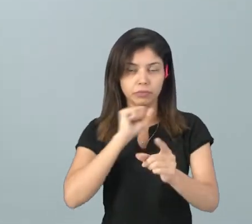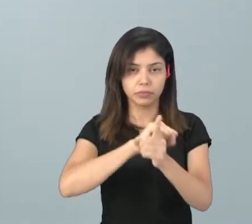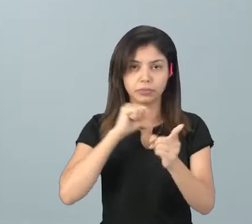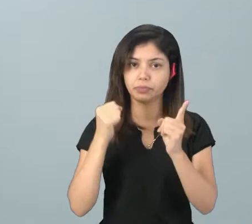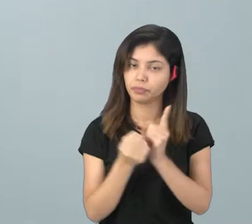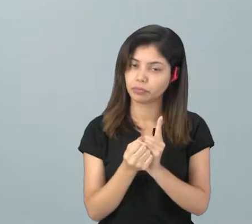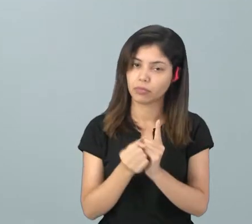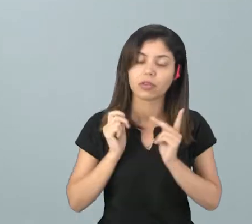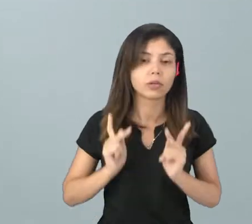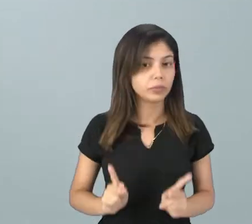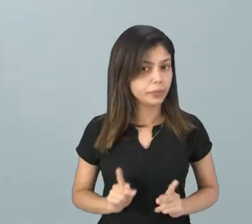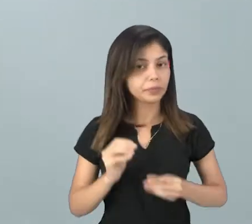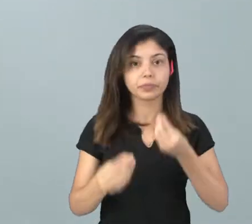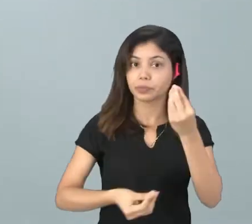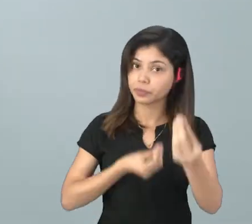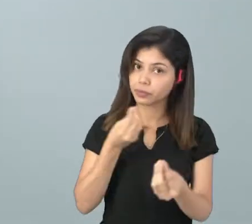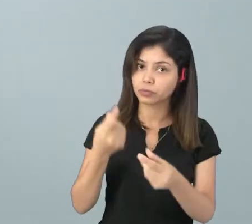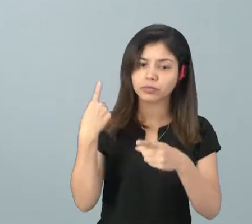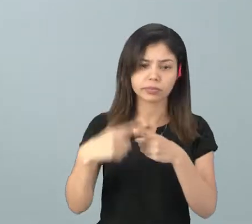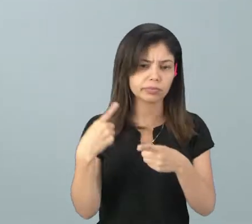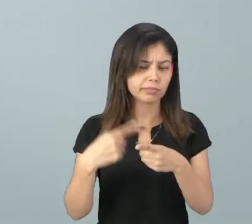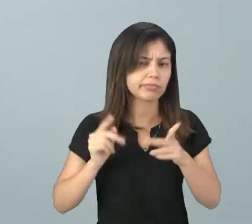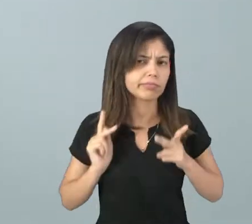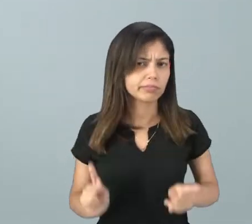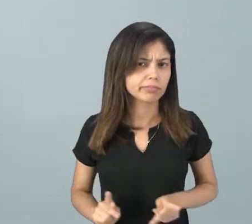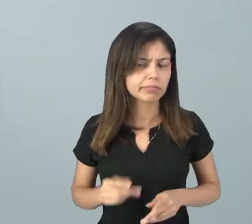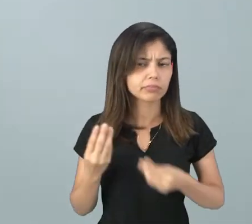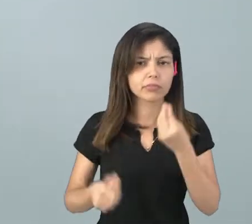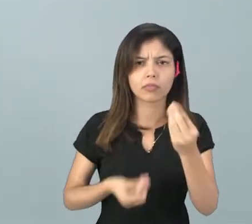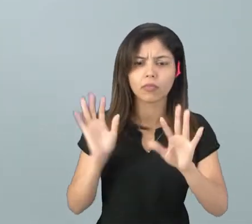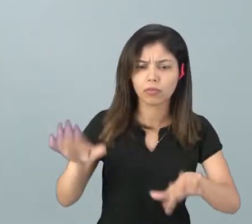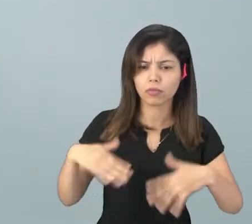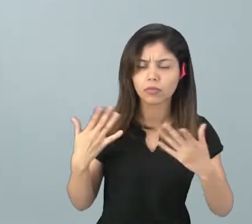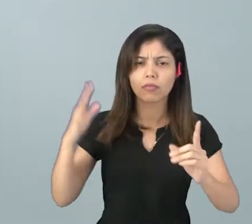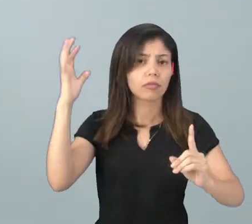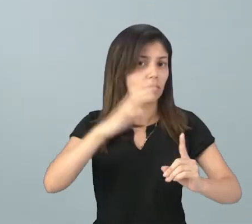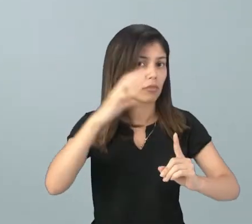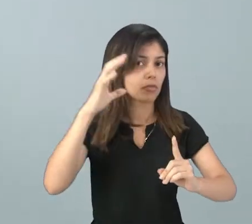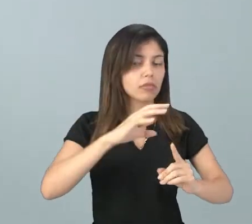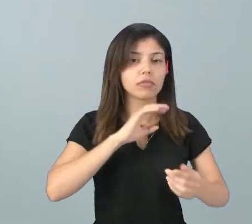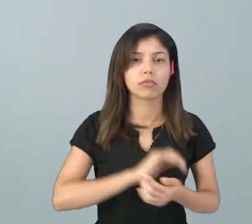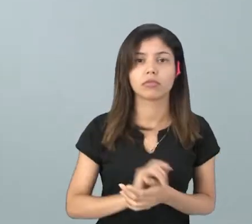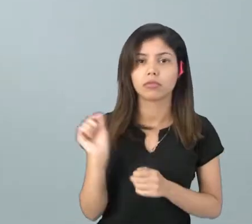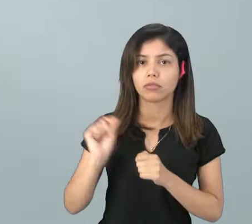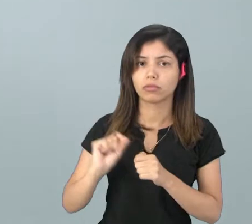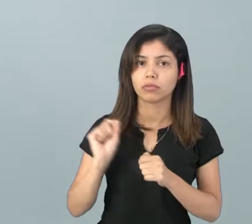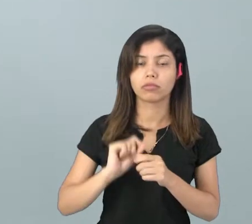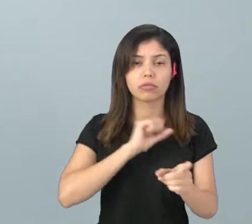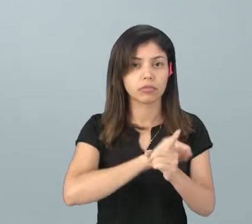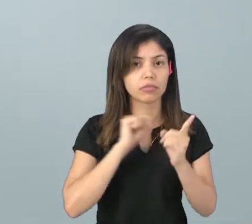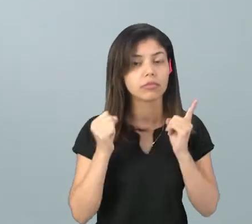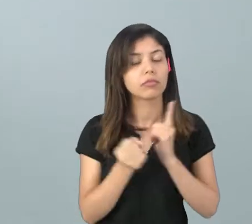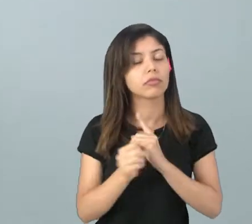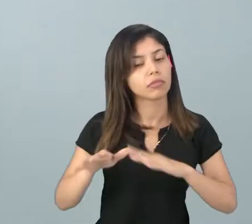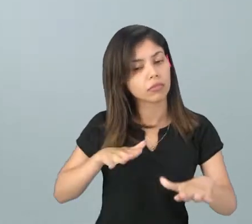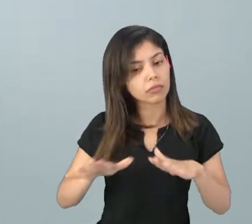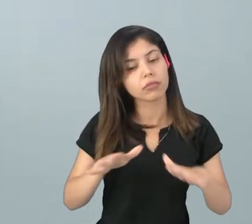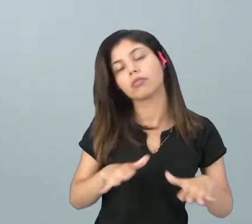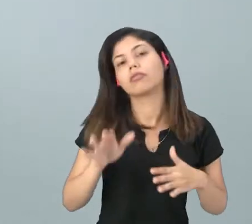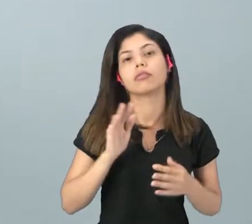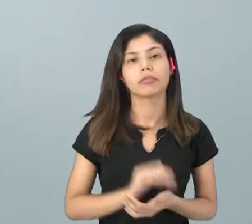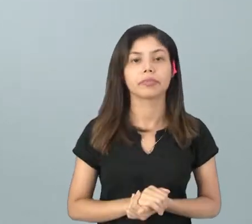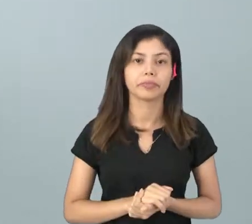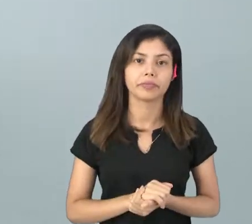se comportava, por que ela se comportava, né? Qual a influência que fazia com que a sociedade se